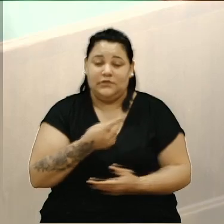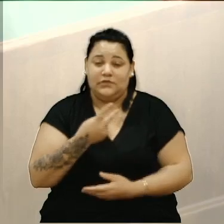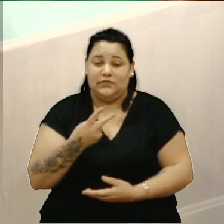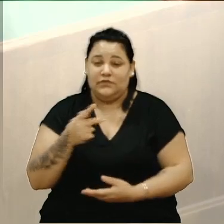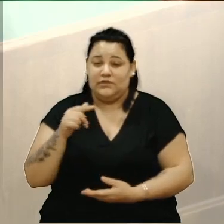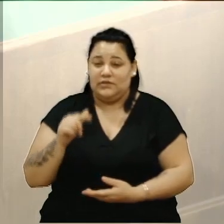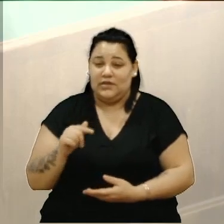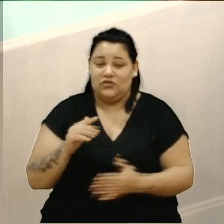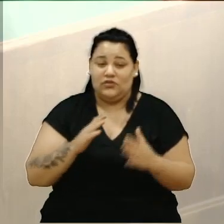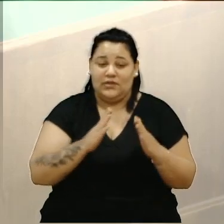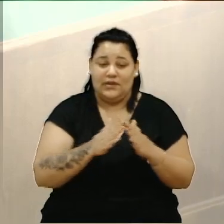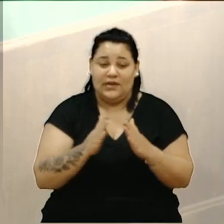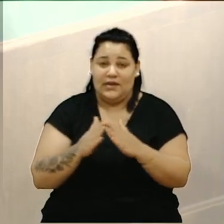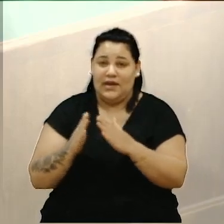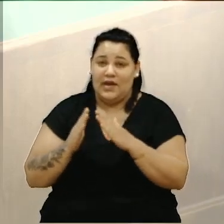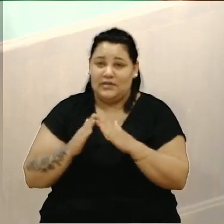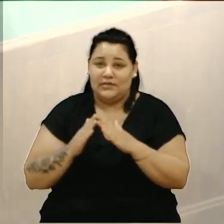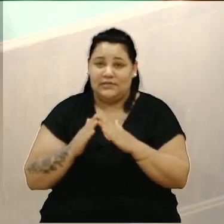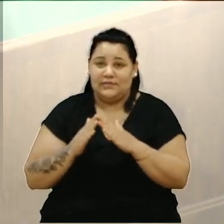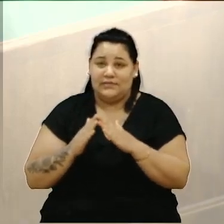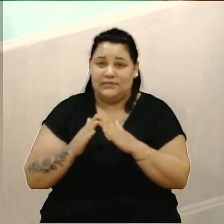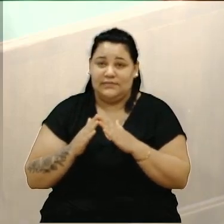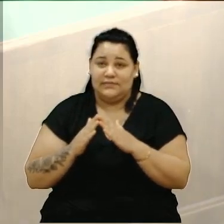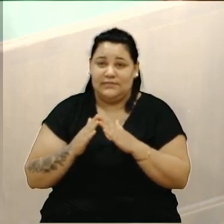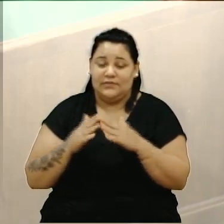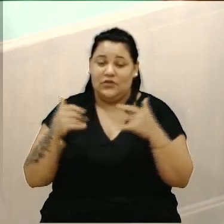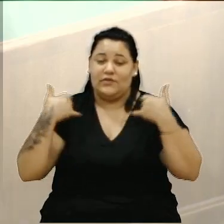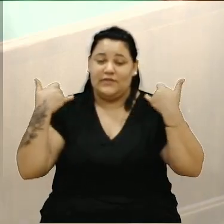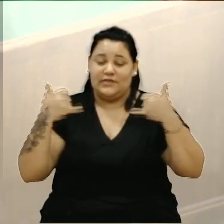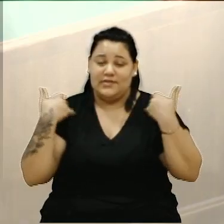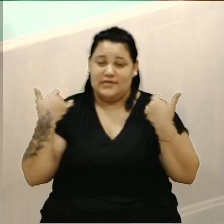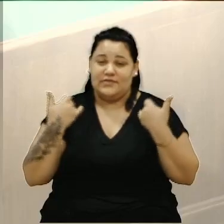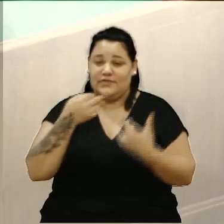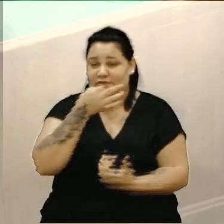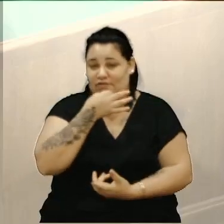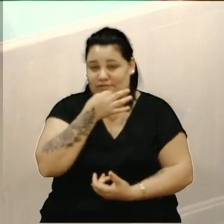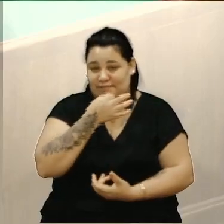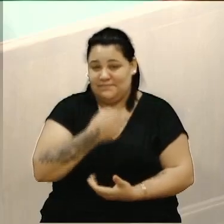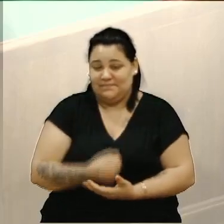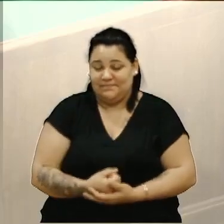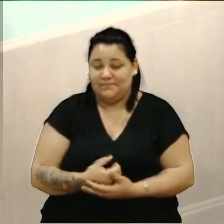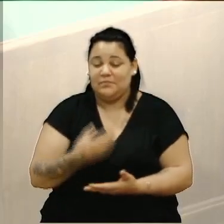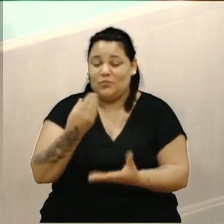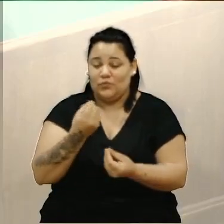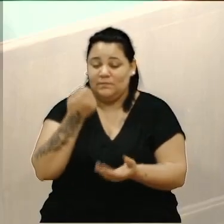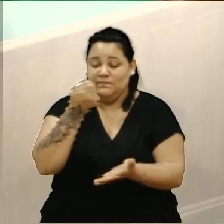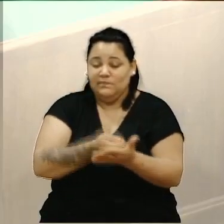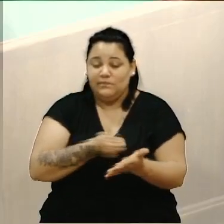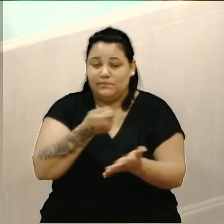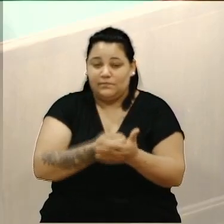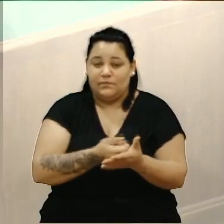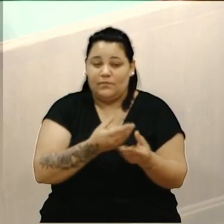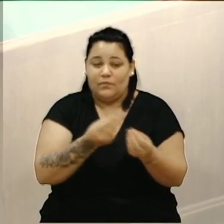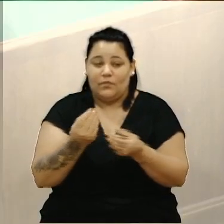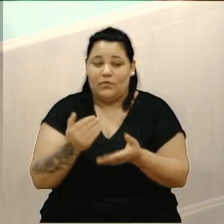127 casas no aniversário de Caxias, com muita luta de muitos